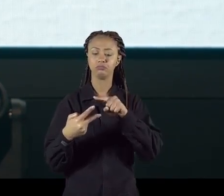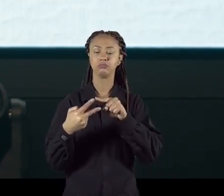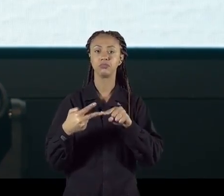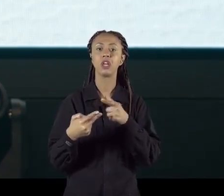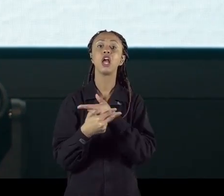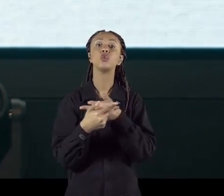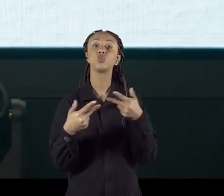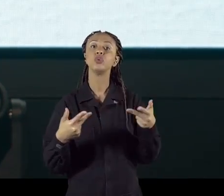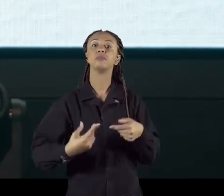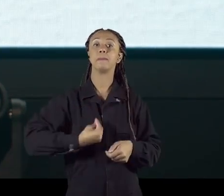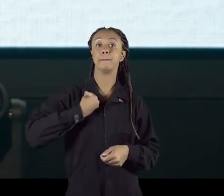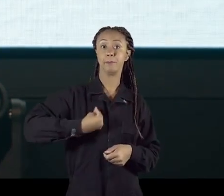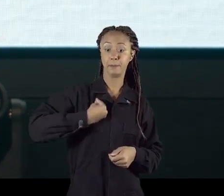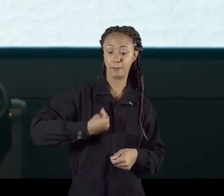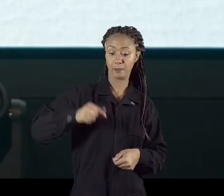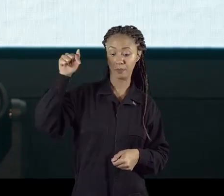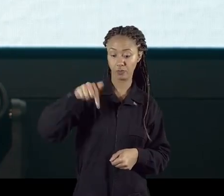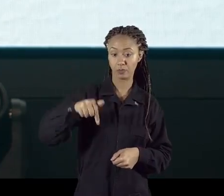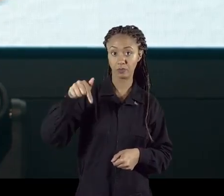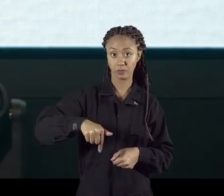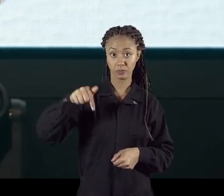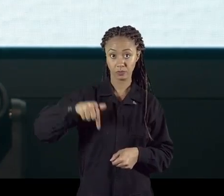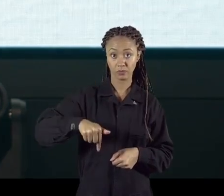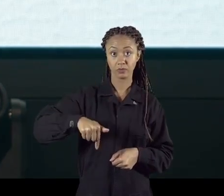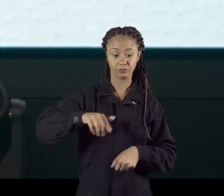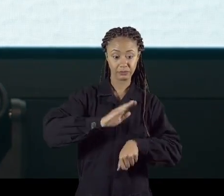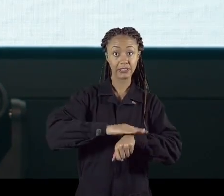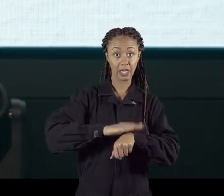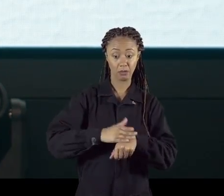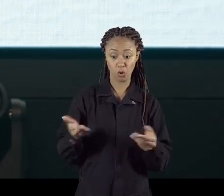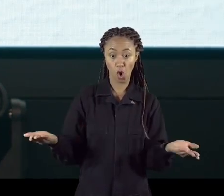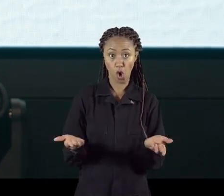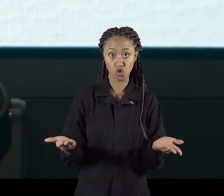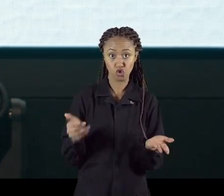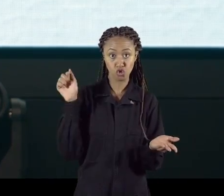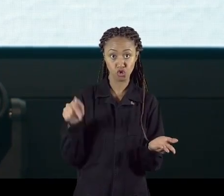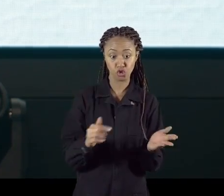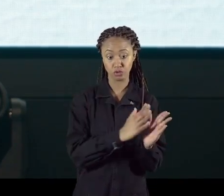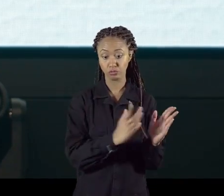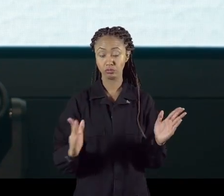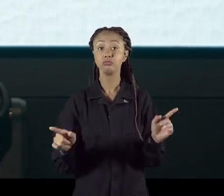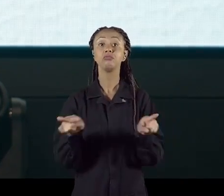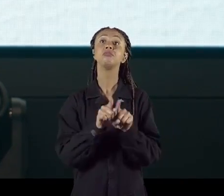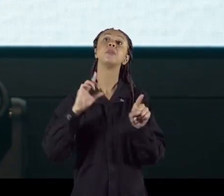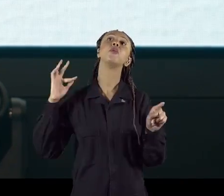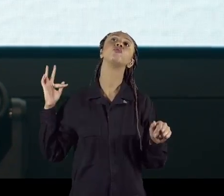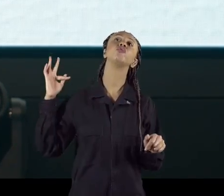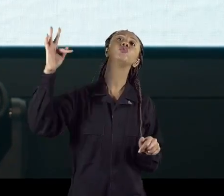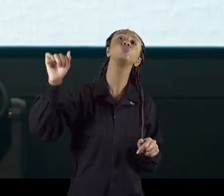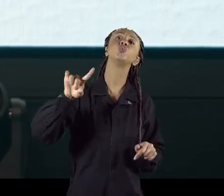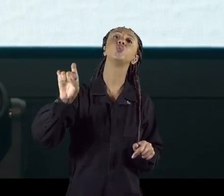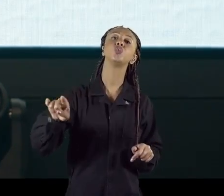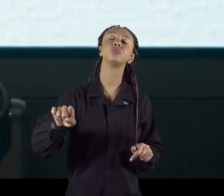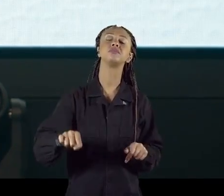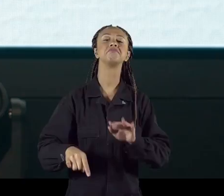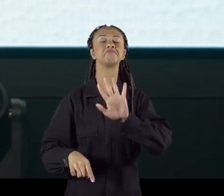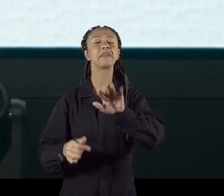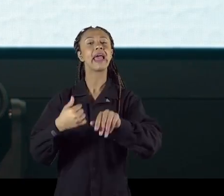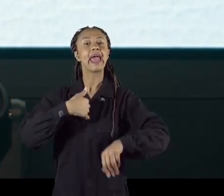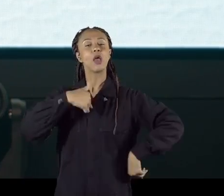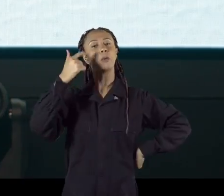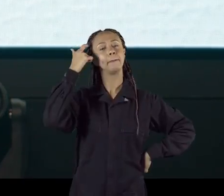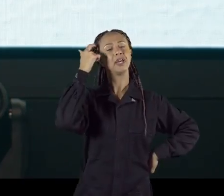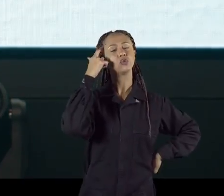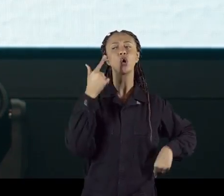e aqui ele tá falando de aspectos temporais eu fico curioso ele não ter